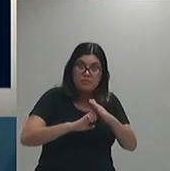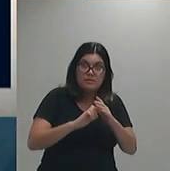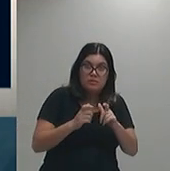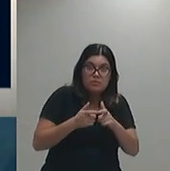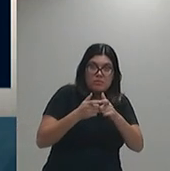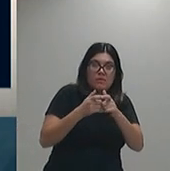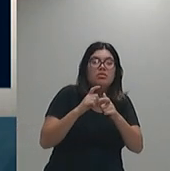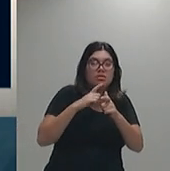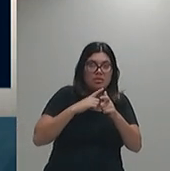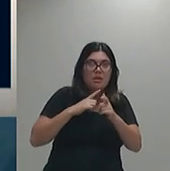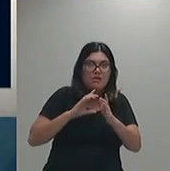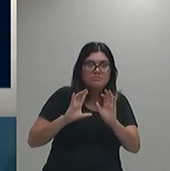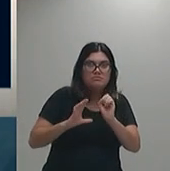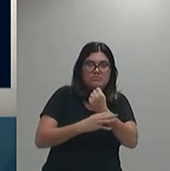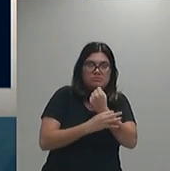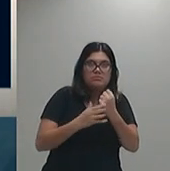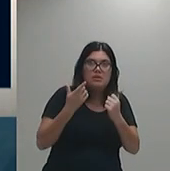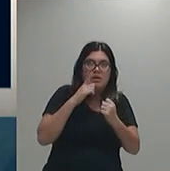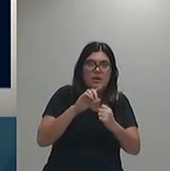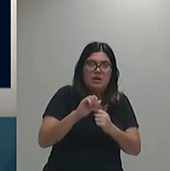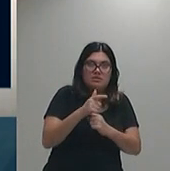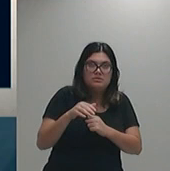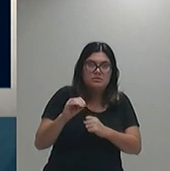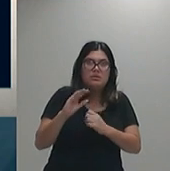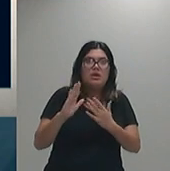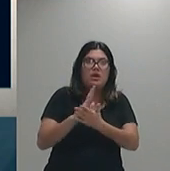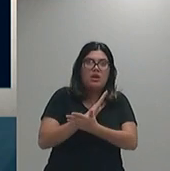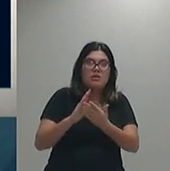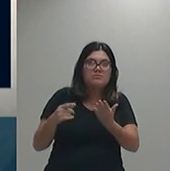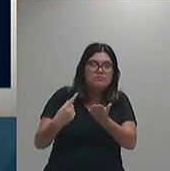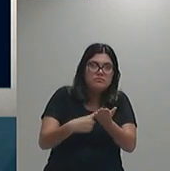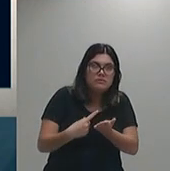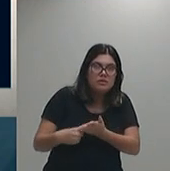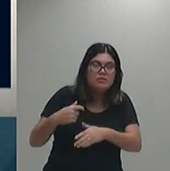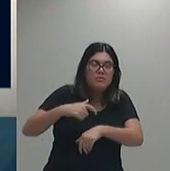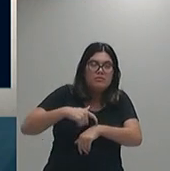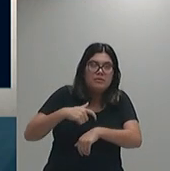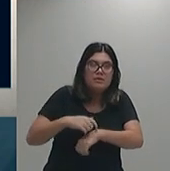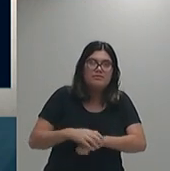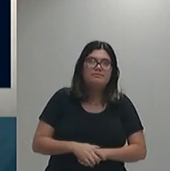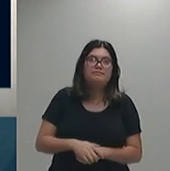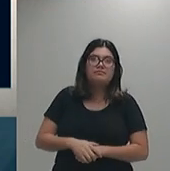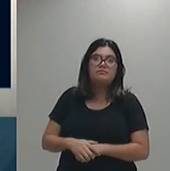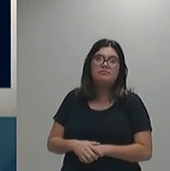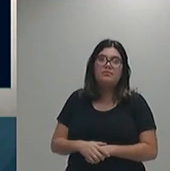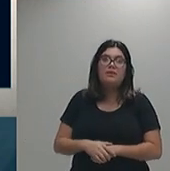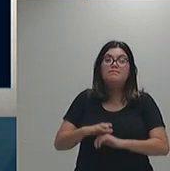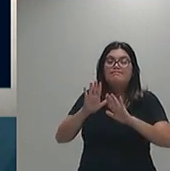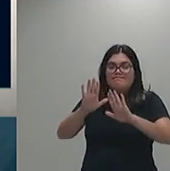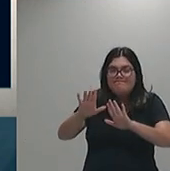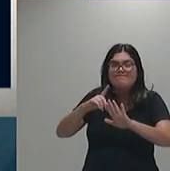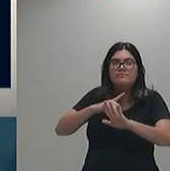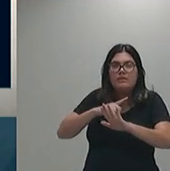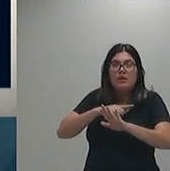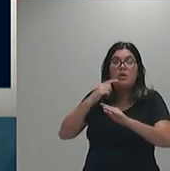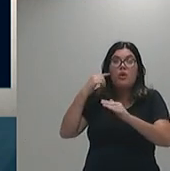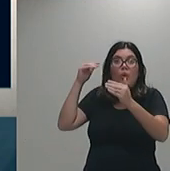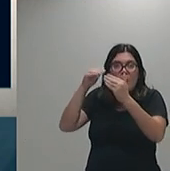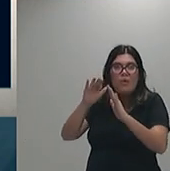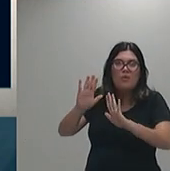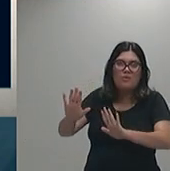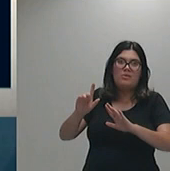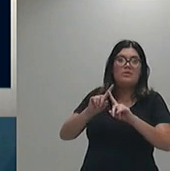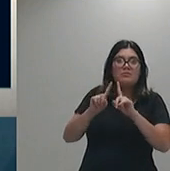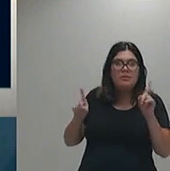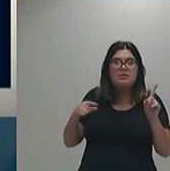não tem essa condição da ação em algumas em algum determinado alimento mas Chorão quem eu concordo com a senhora mais aqui